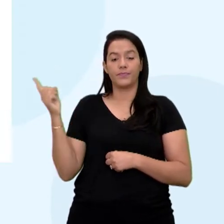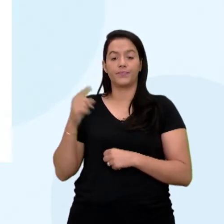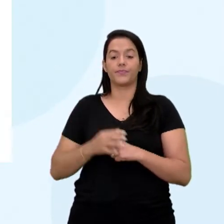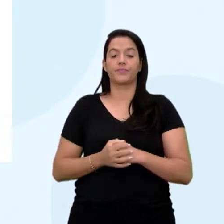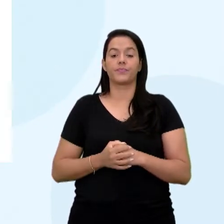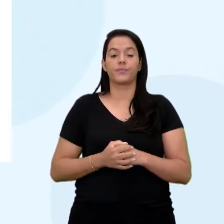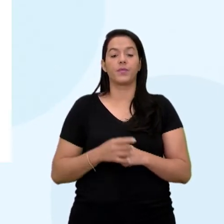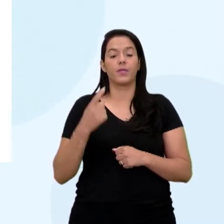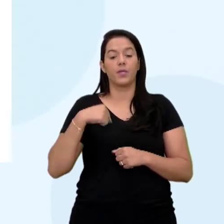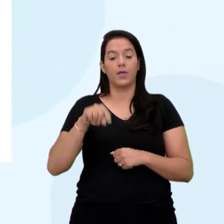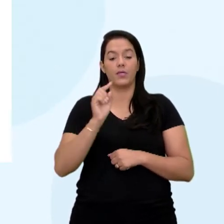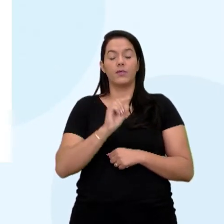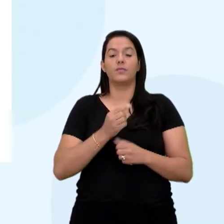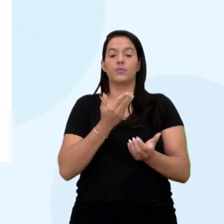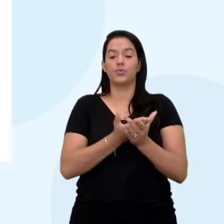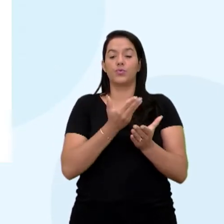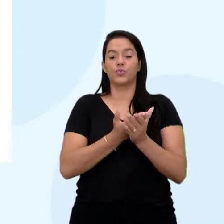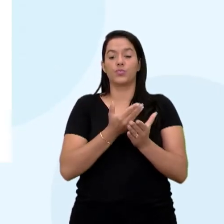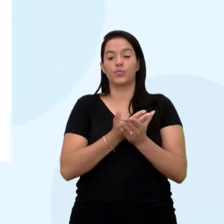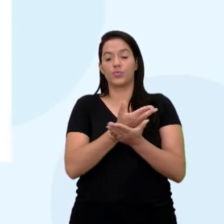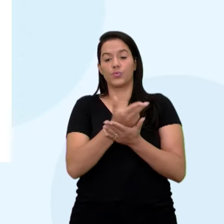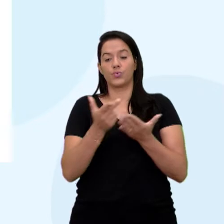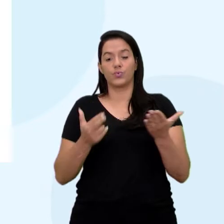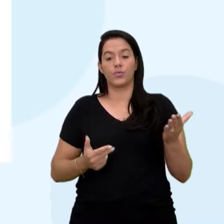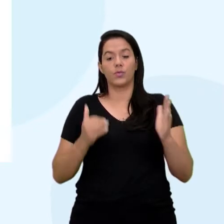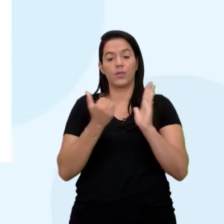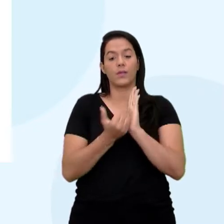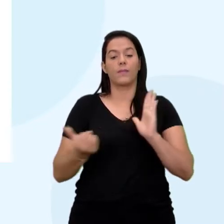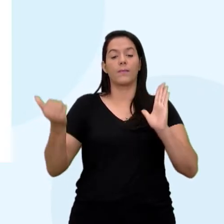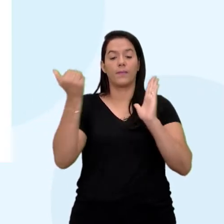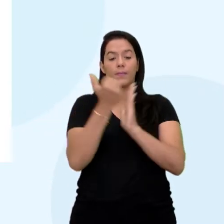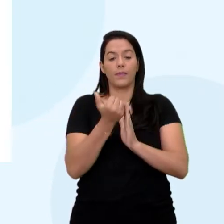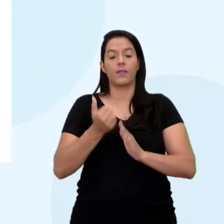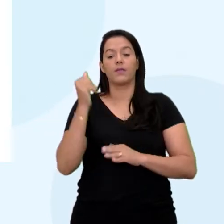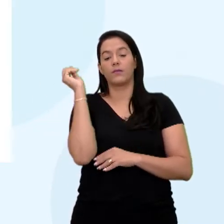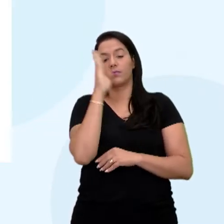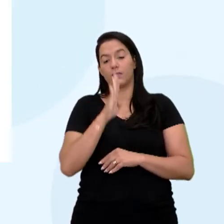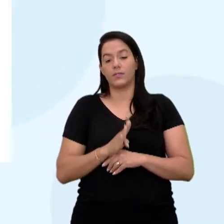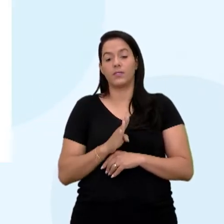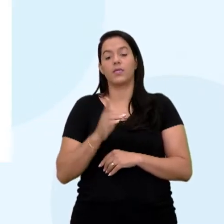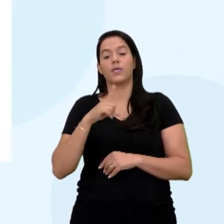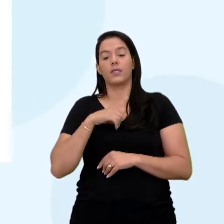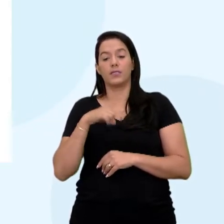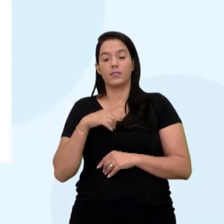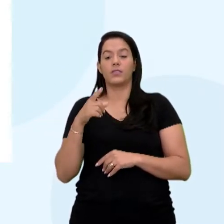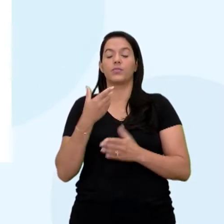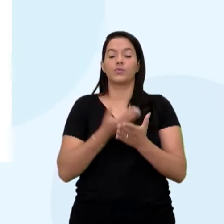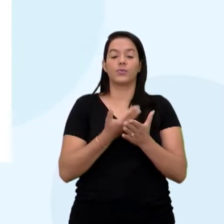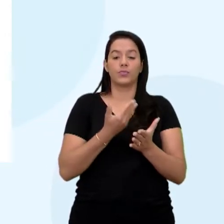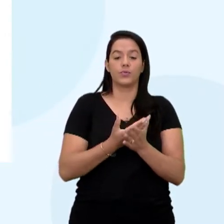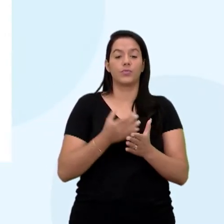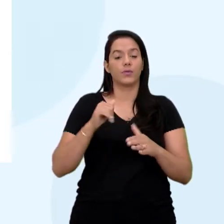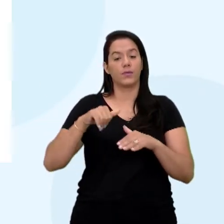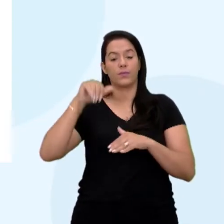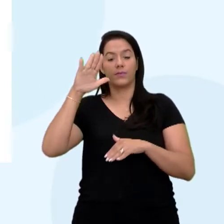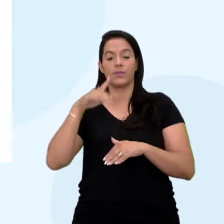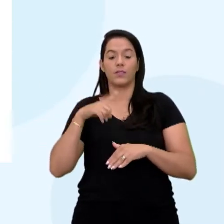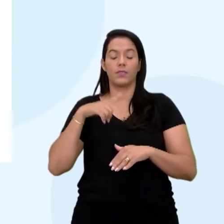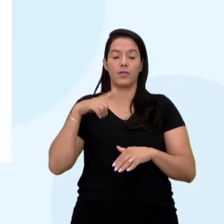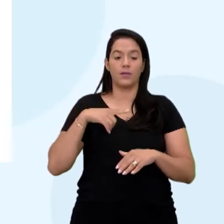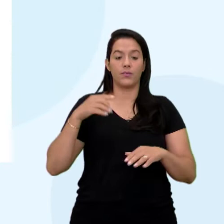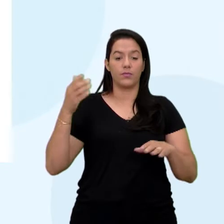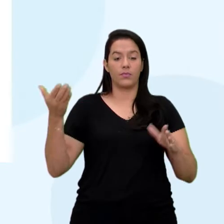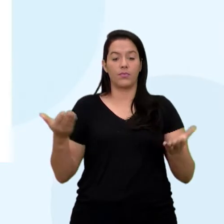média de escolaridade dos sírios é superior à brasileira. Não porque eles tenham estudado tanto, mas é porque a nossa média ainda precisa